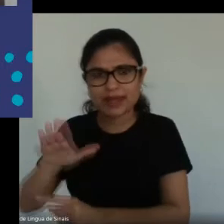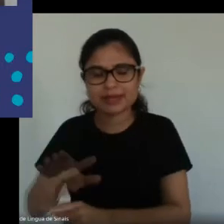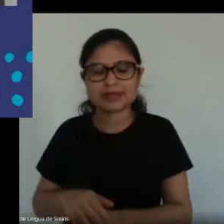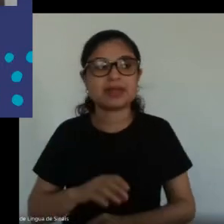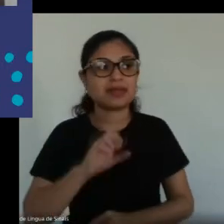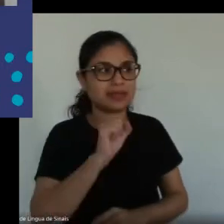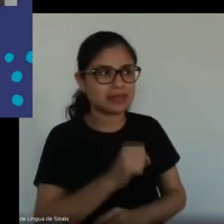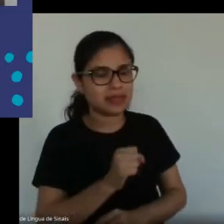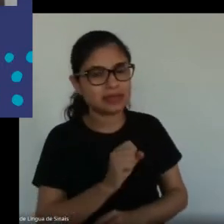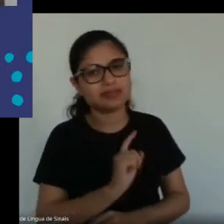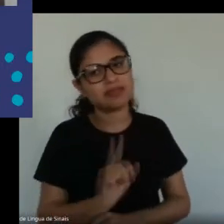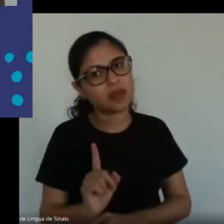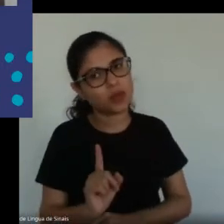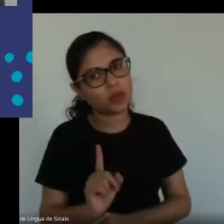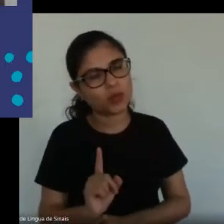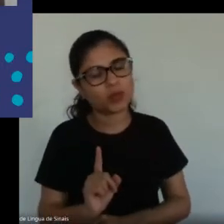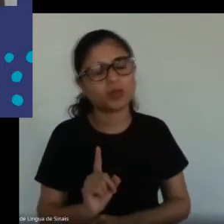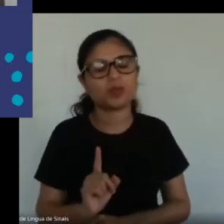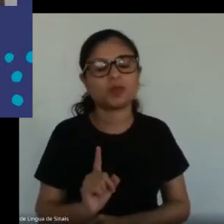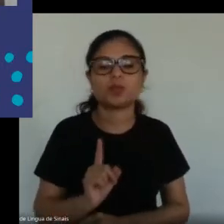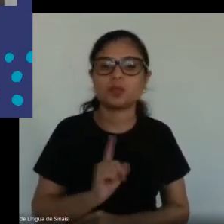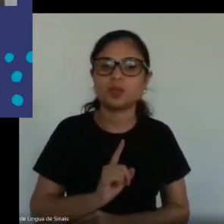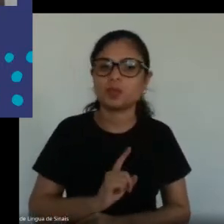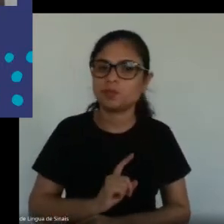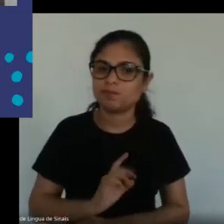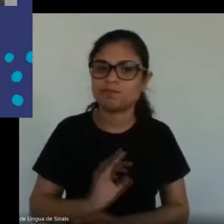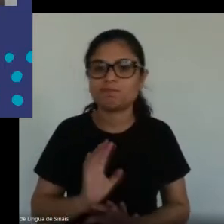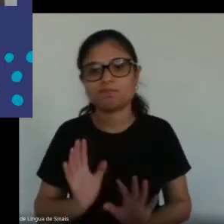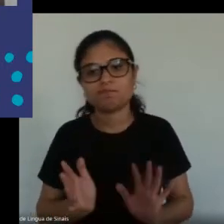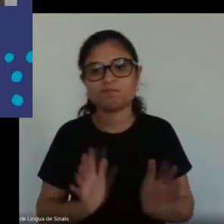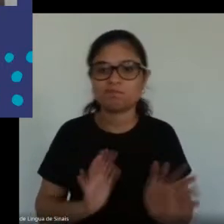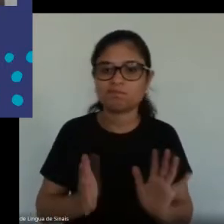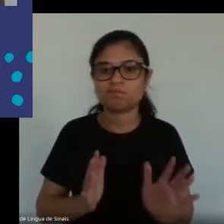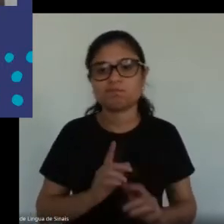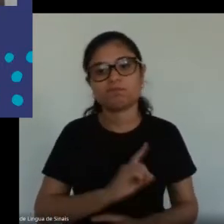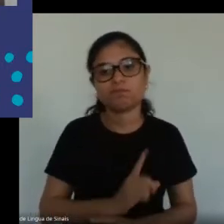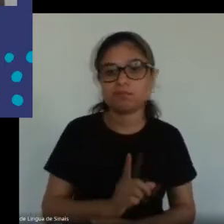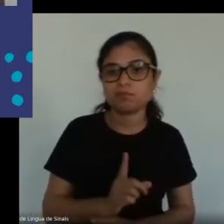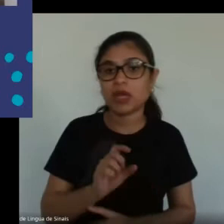Sim e não. Não e sim. Tá? Pelo fim aí.